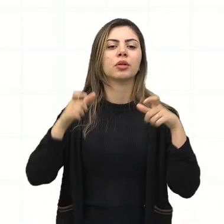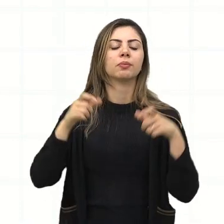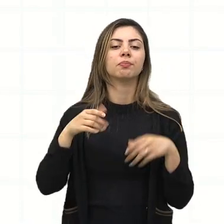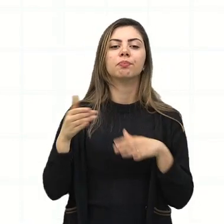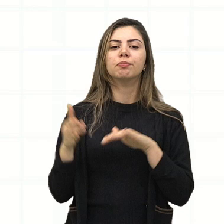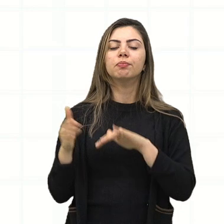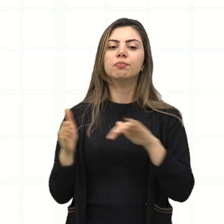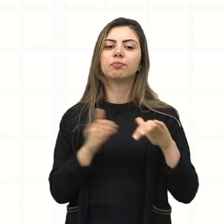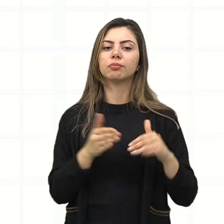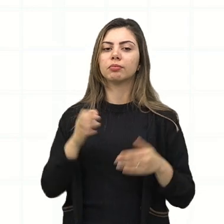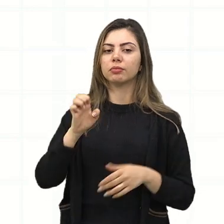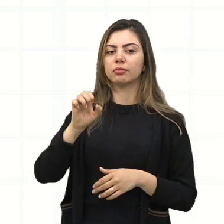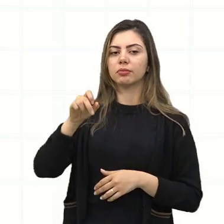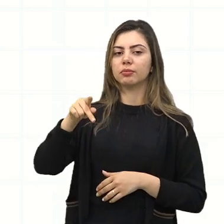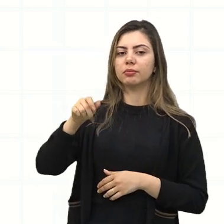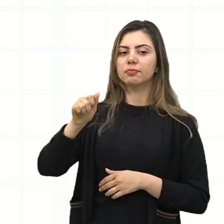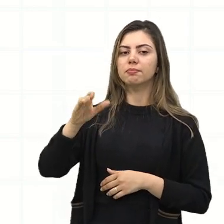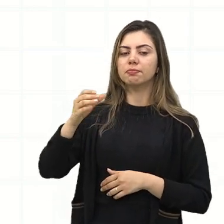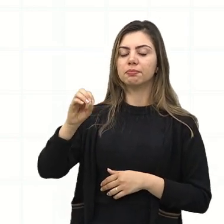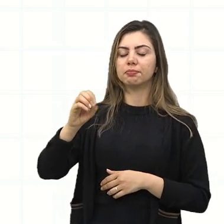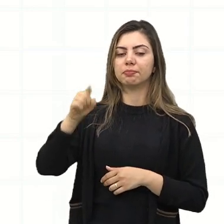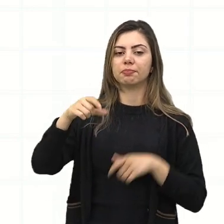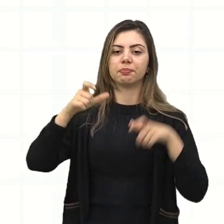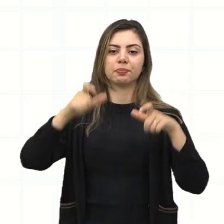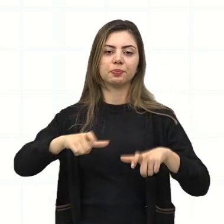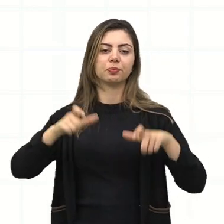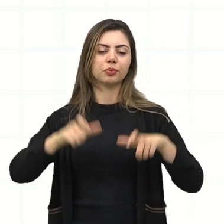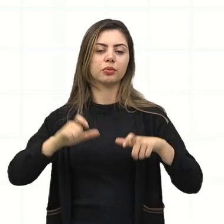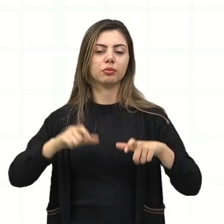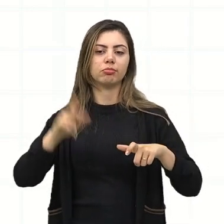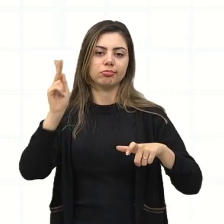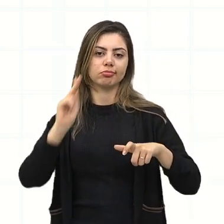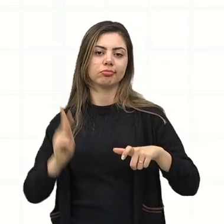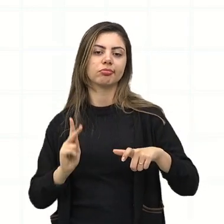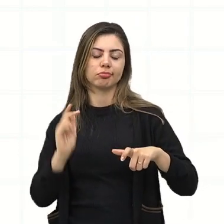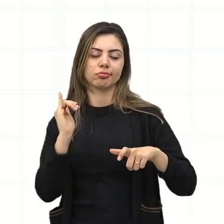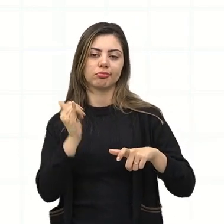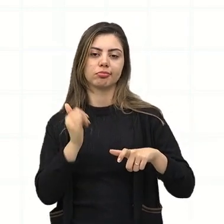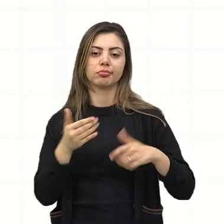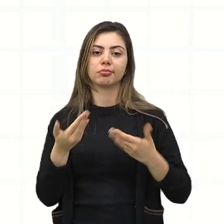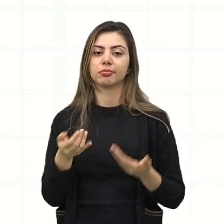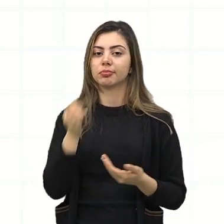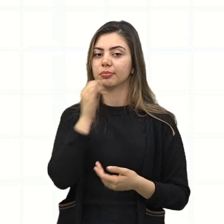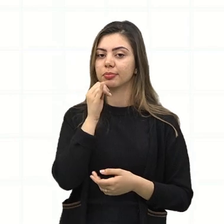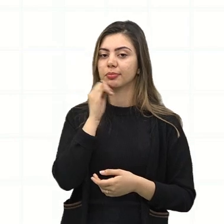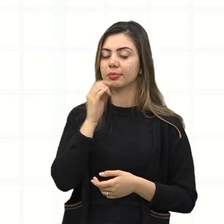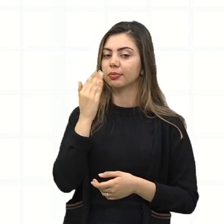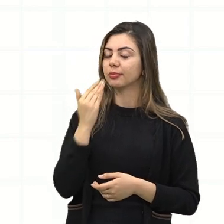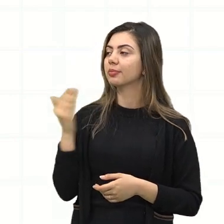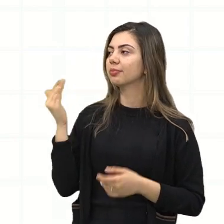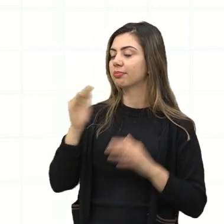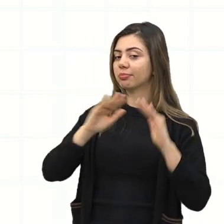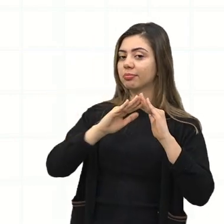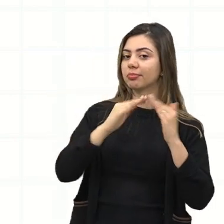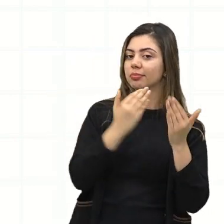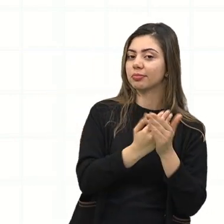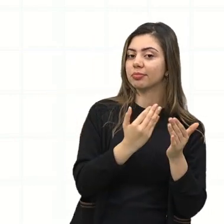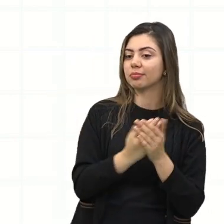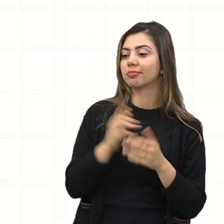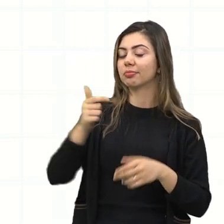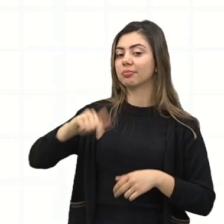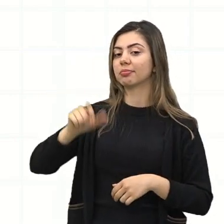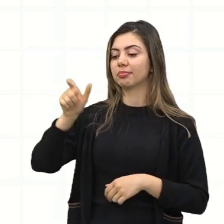O espaço é onde os personagens se movimentam. Olha lá, aqui nós temos a escola, né, e a